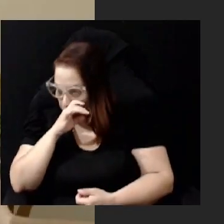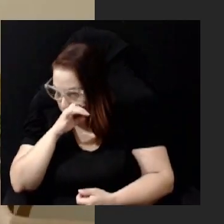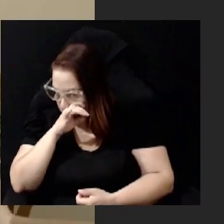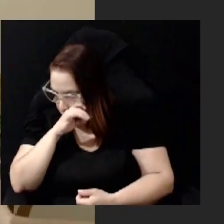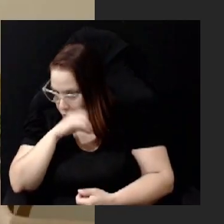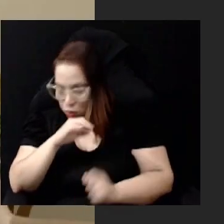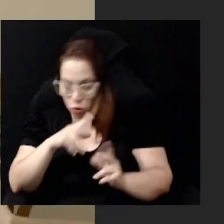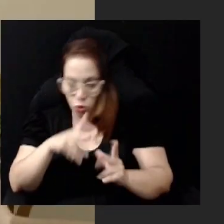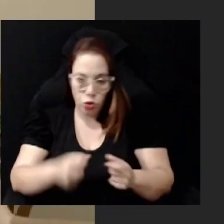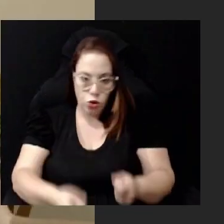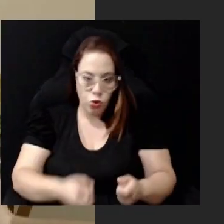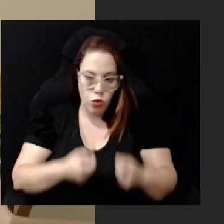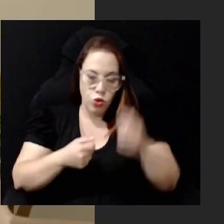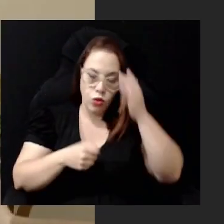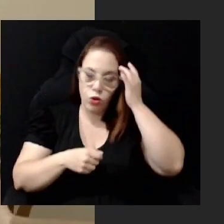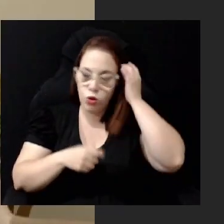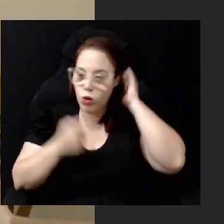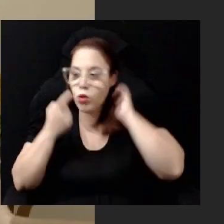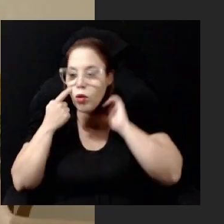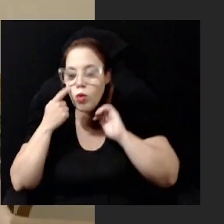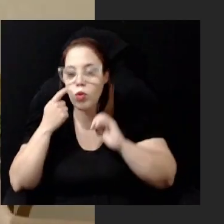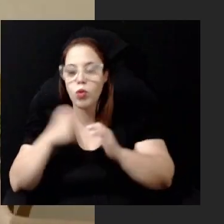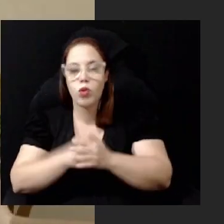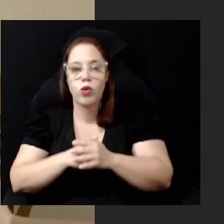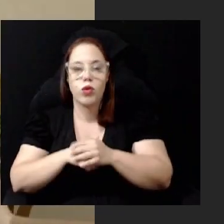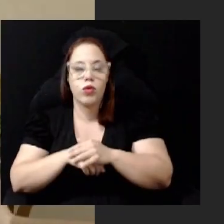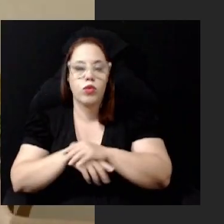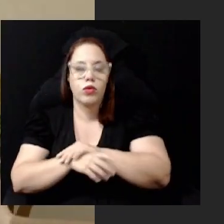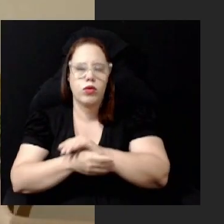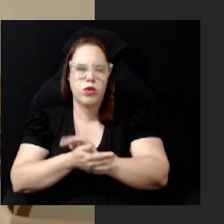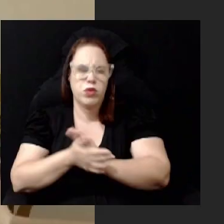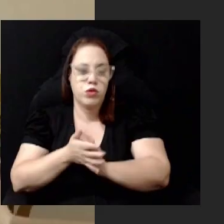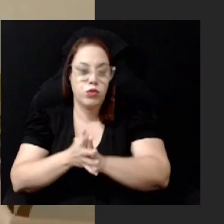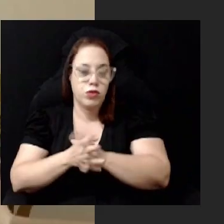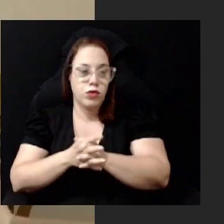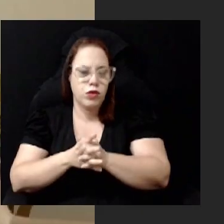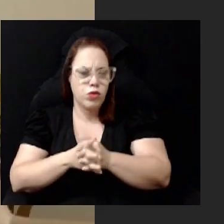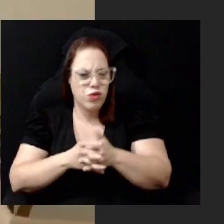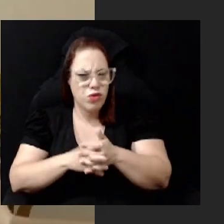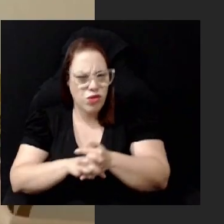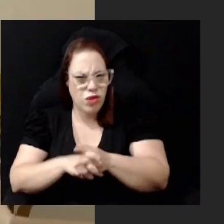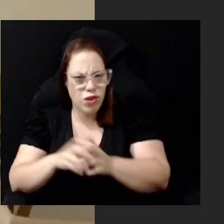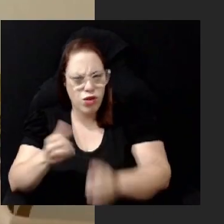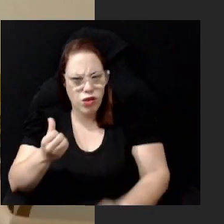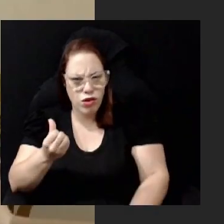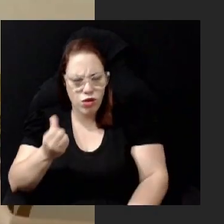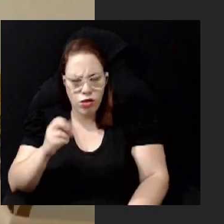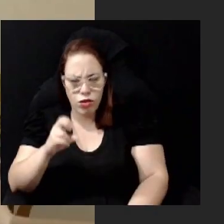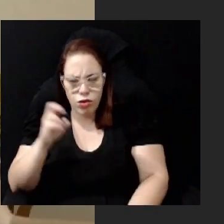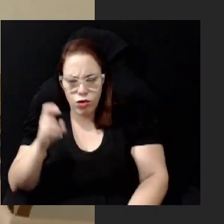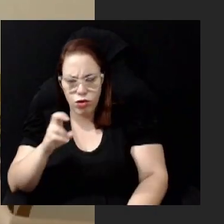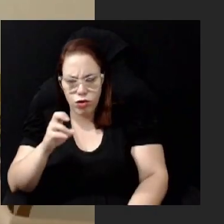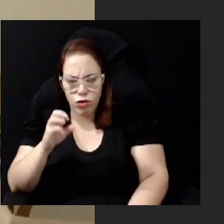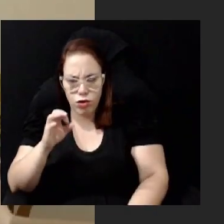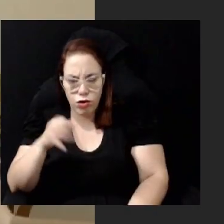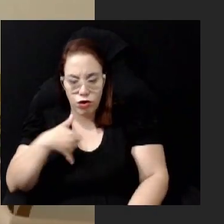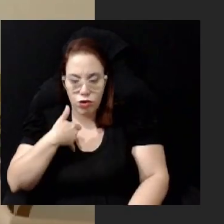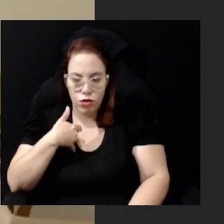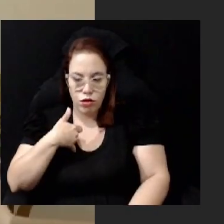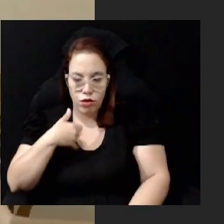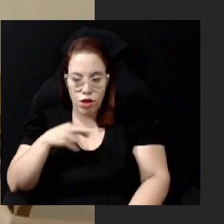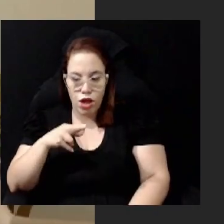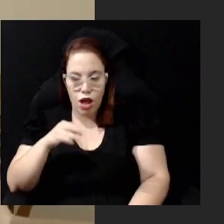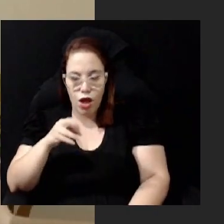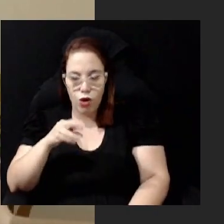os tumores, se a gente for olhar essas estatísticas nas pessoas com mais de 65 anos, é muito mais raro. Então,